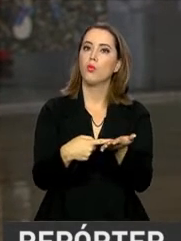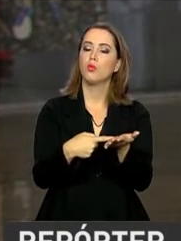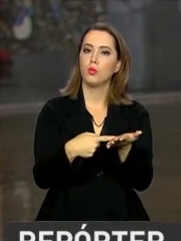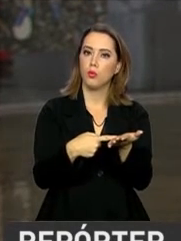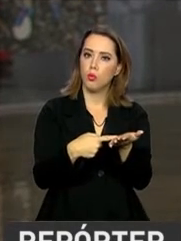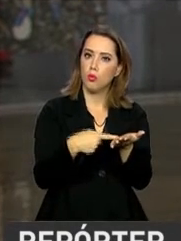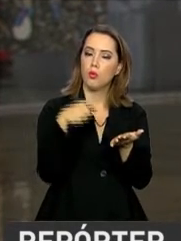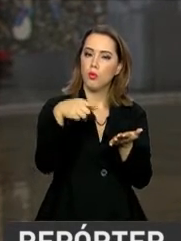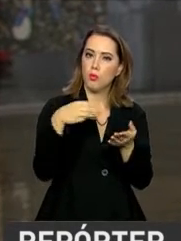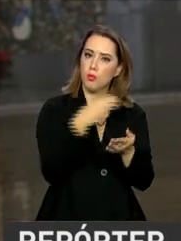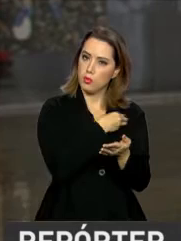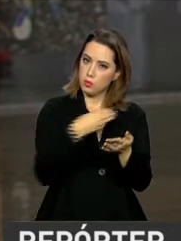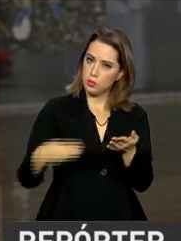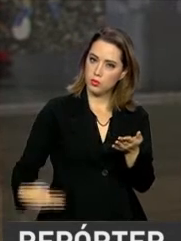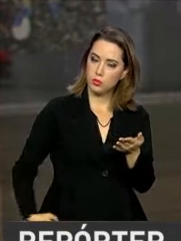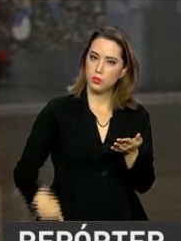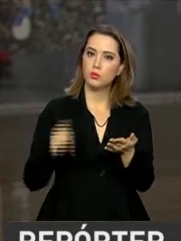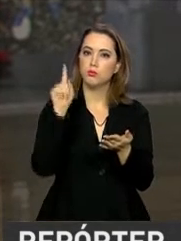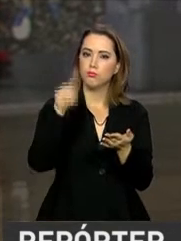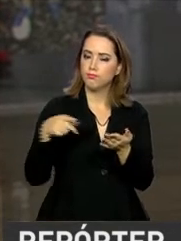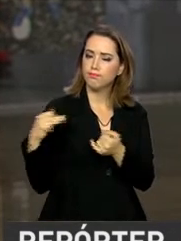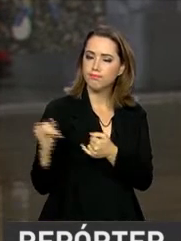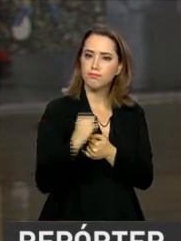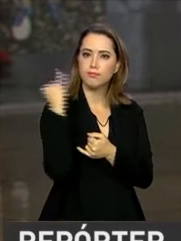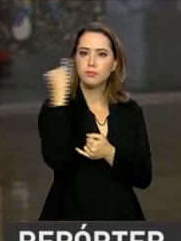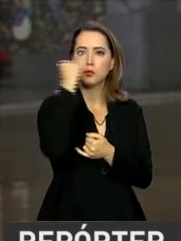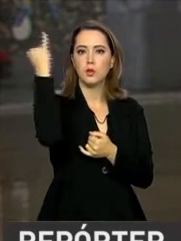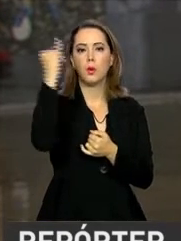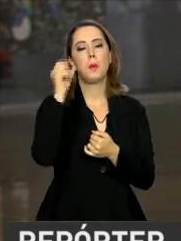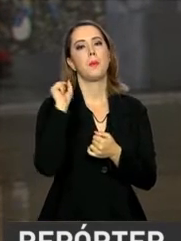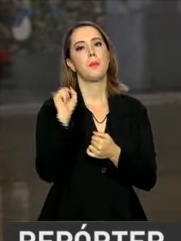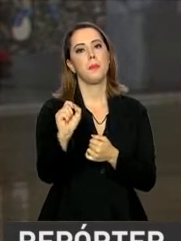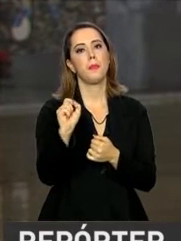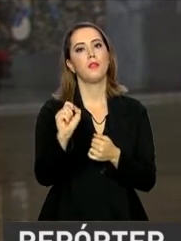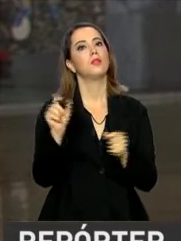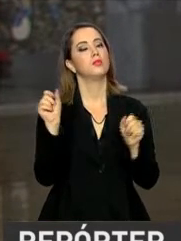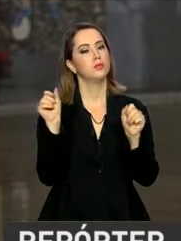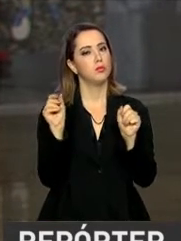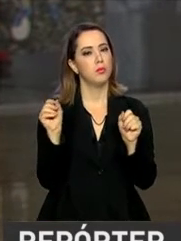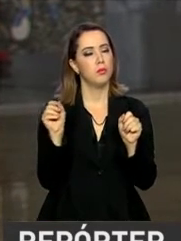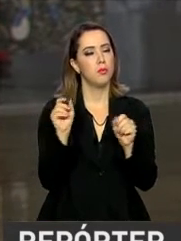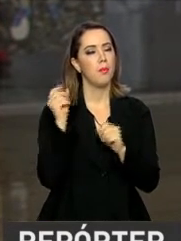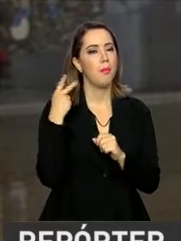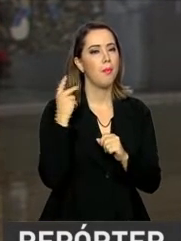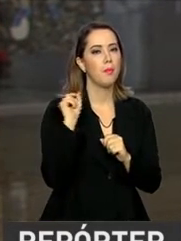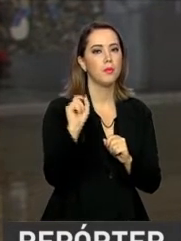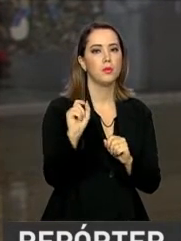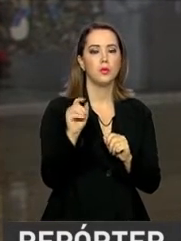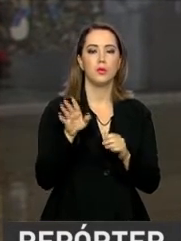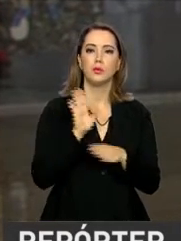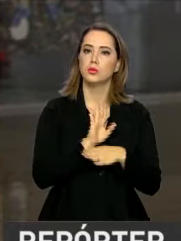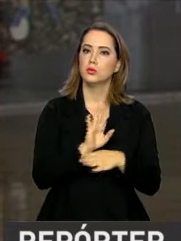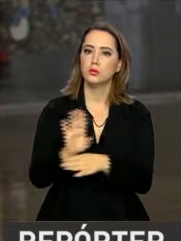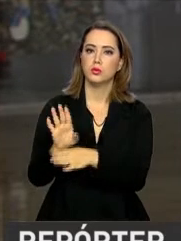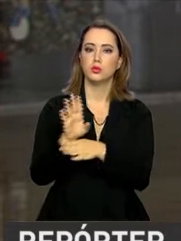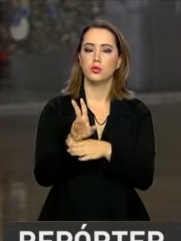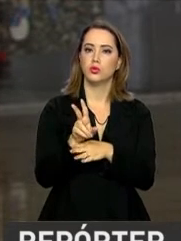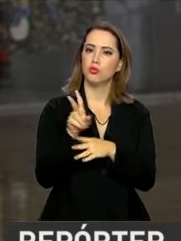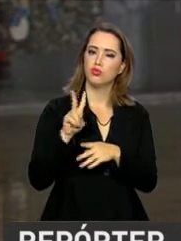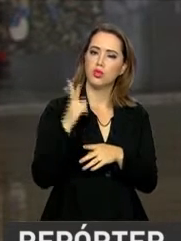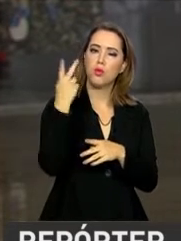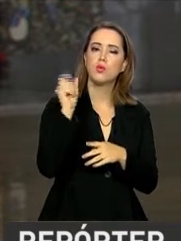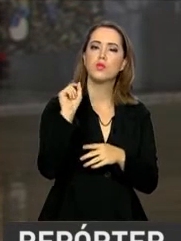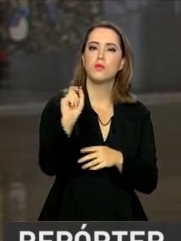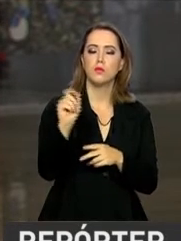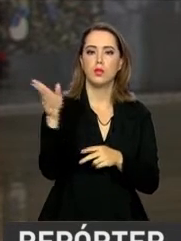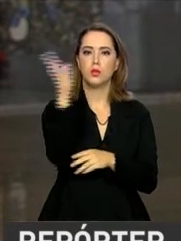vital para o exercício para salvaguardar os valores democráticos práticos do brasil fecha aspas a gente explica